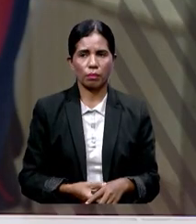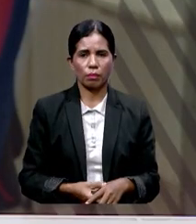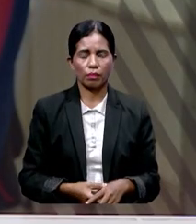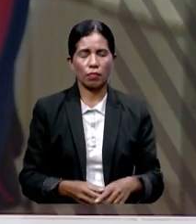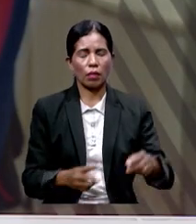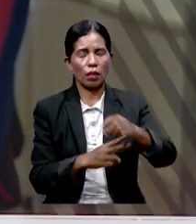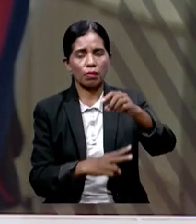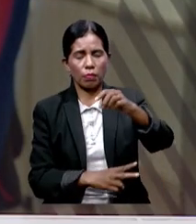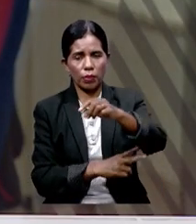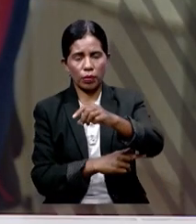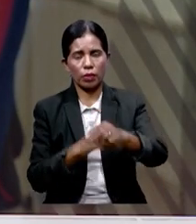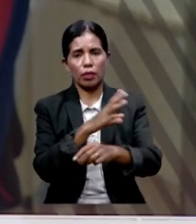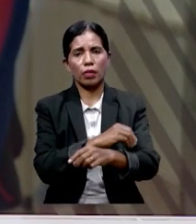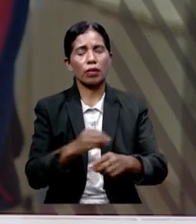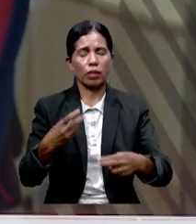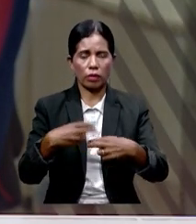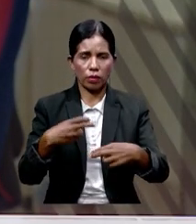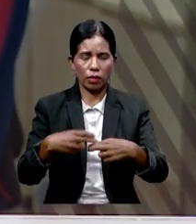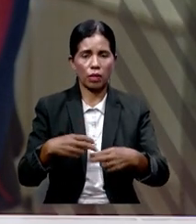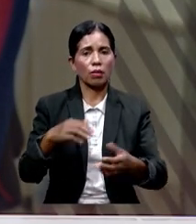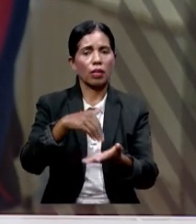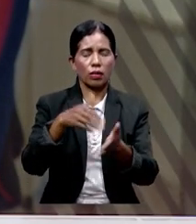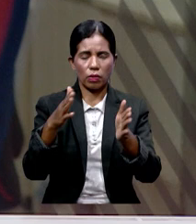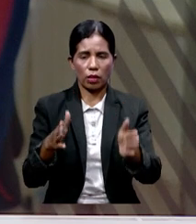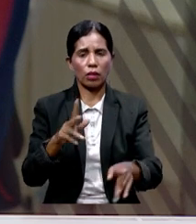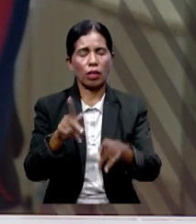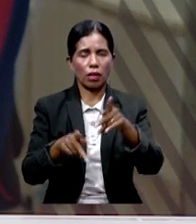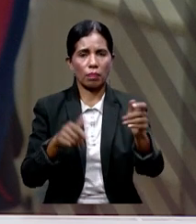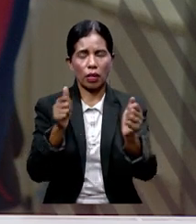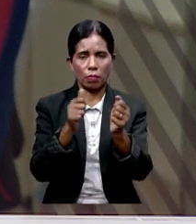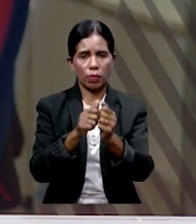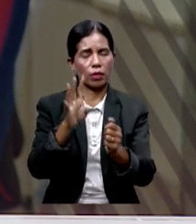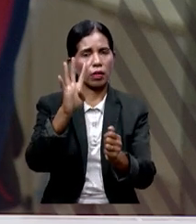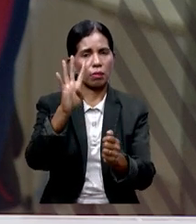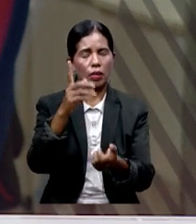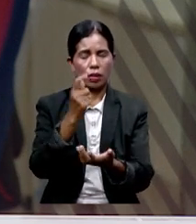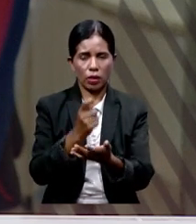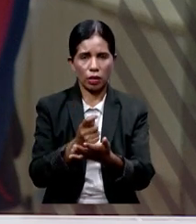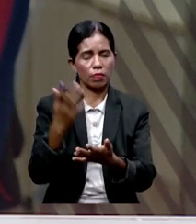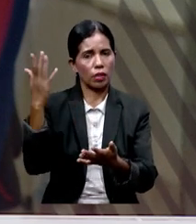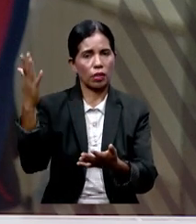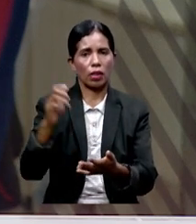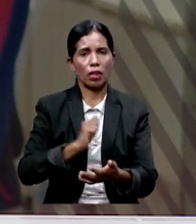Ponte ao problema sem risco para estudante na comunidade Rio Hat de Vida, Iha Ainaro.